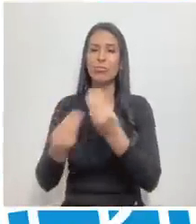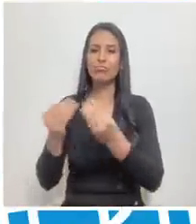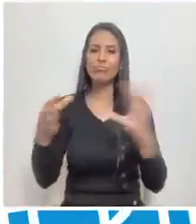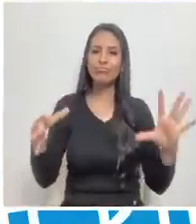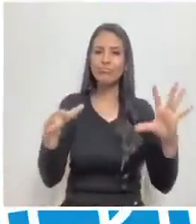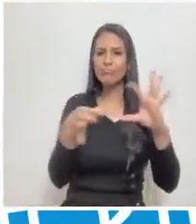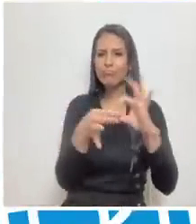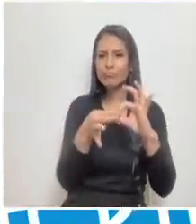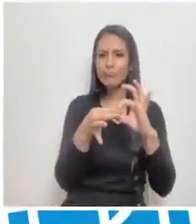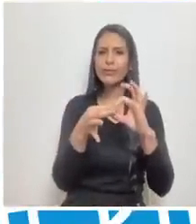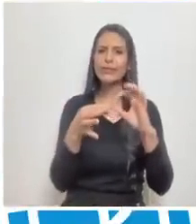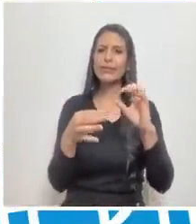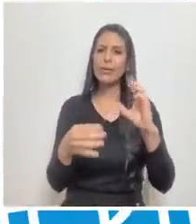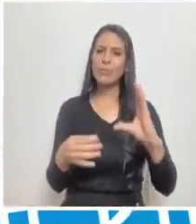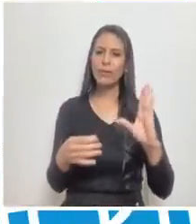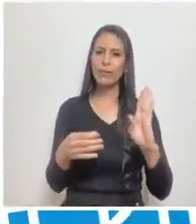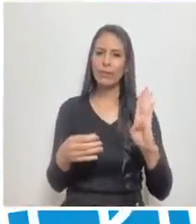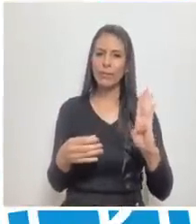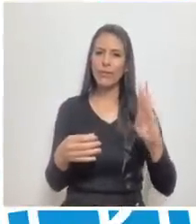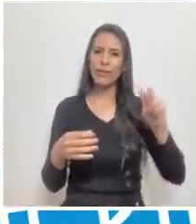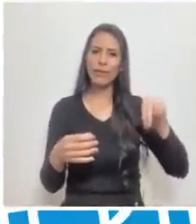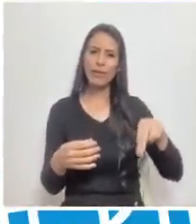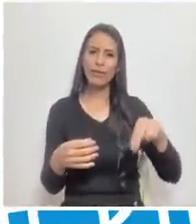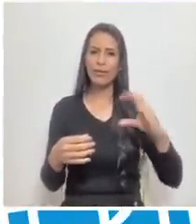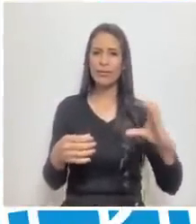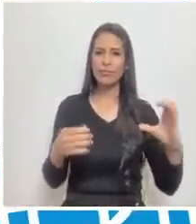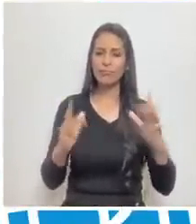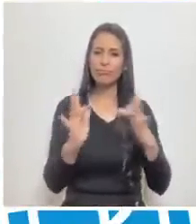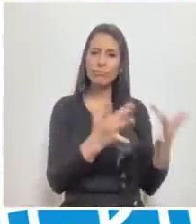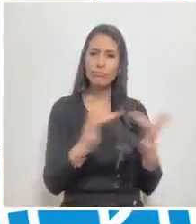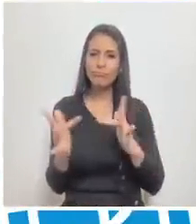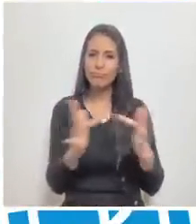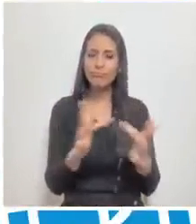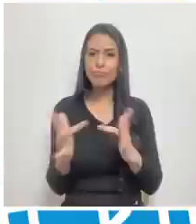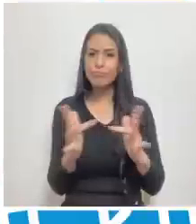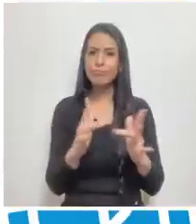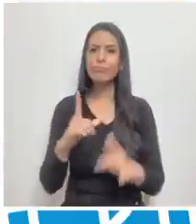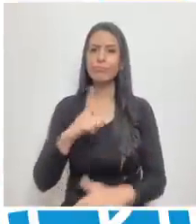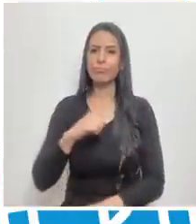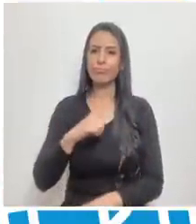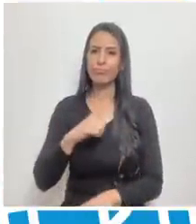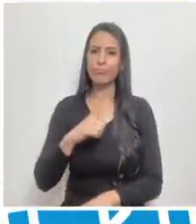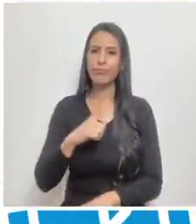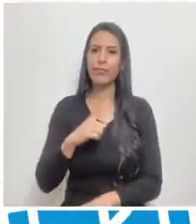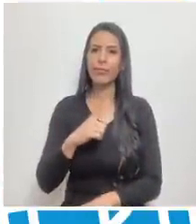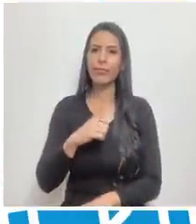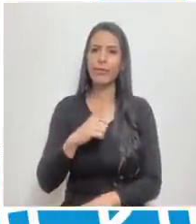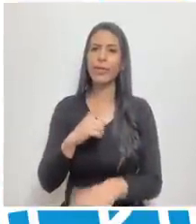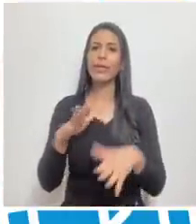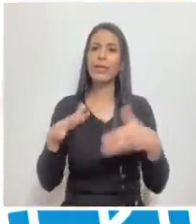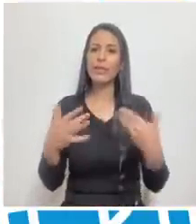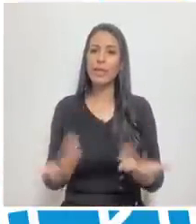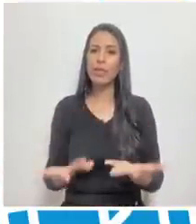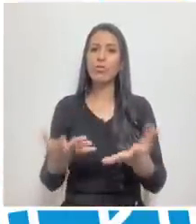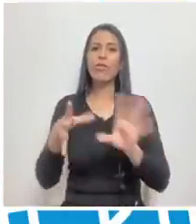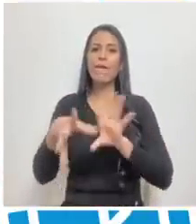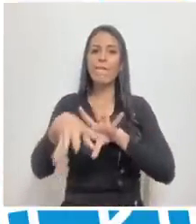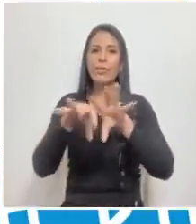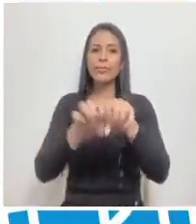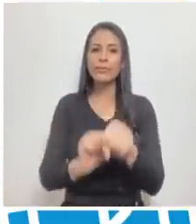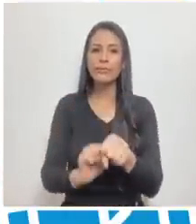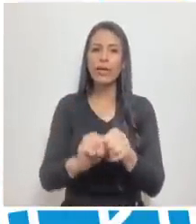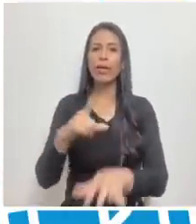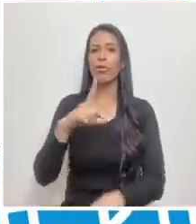novos normativos que a Raquel salientou aqui de formação de professores. Realmente, os de formação de professores também